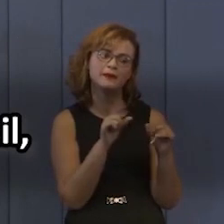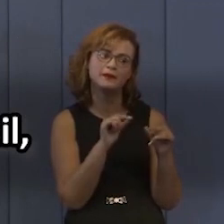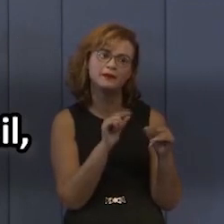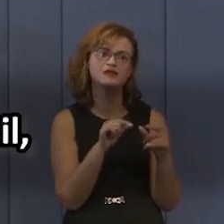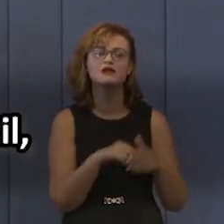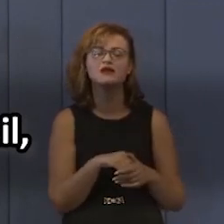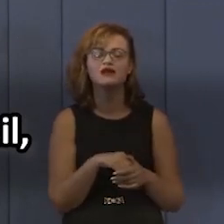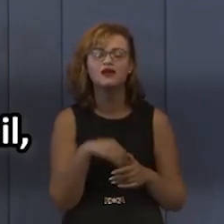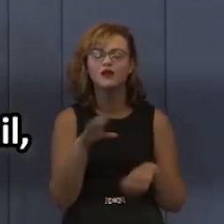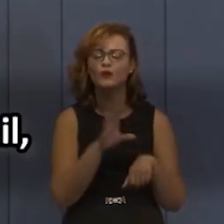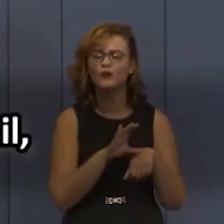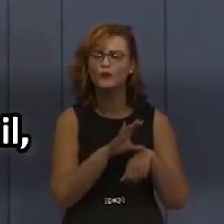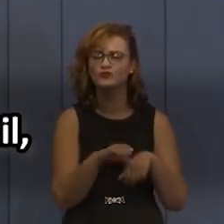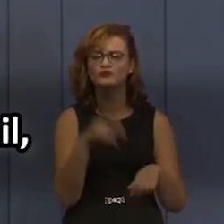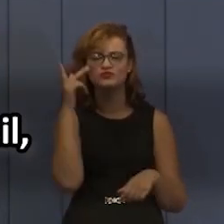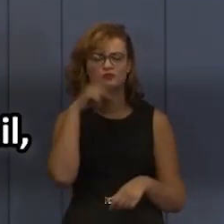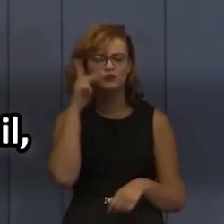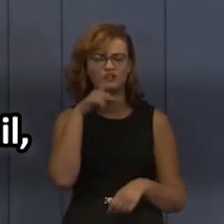Comentava hoje de manhã, no café da manhã,